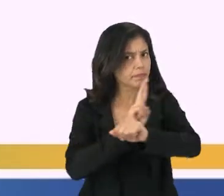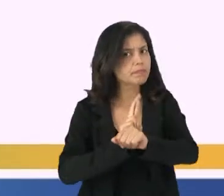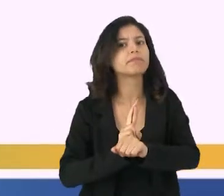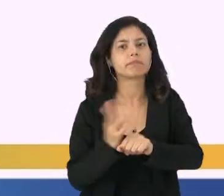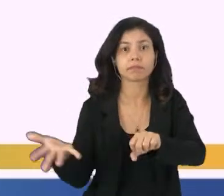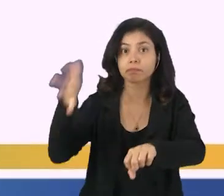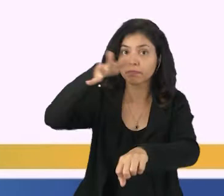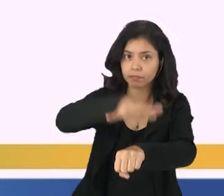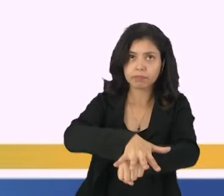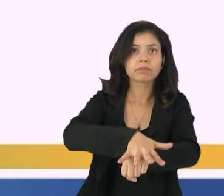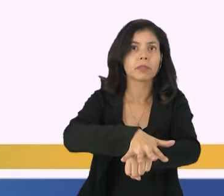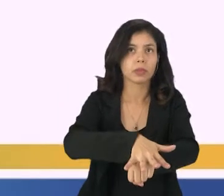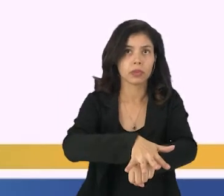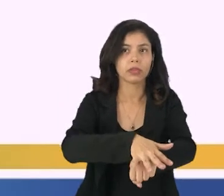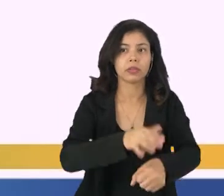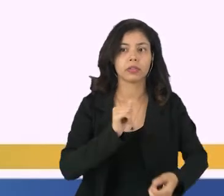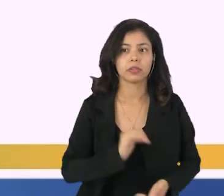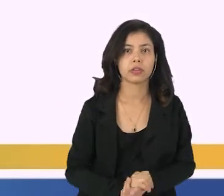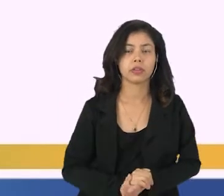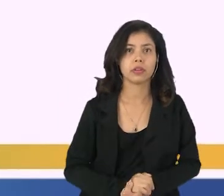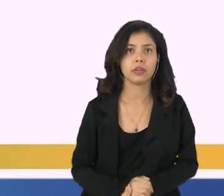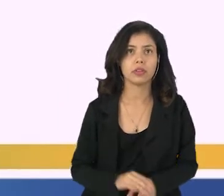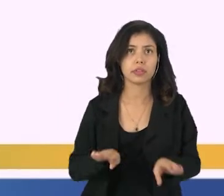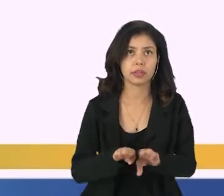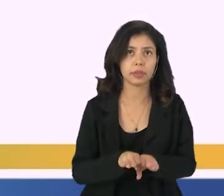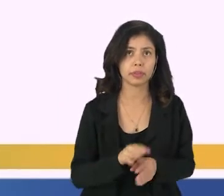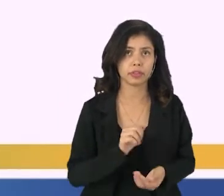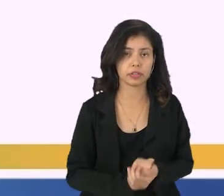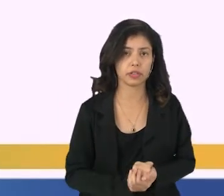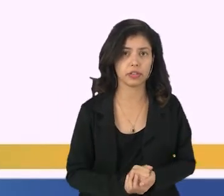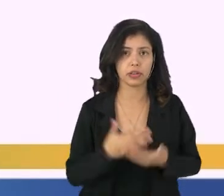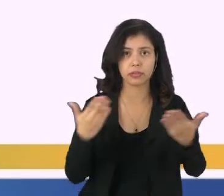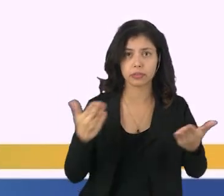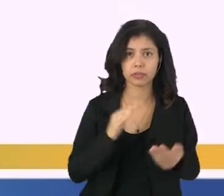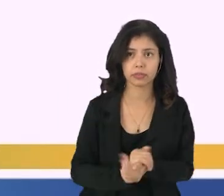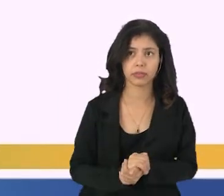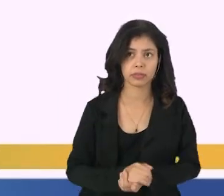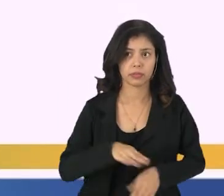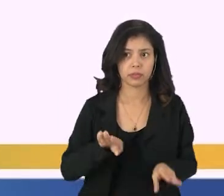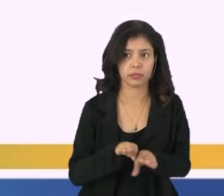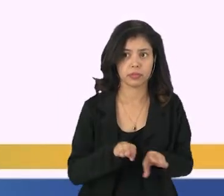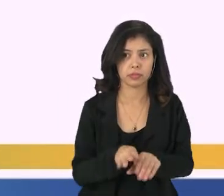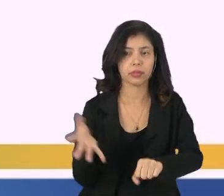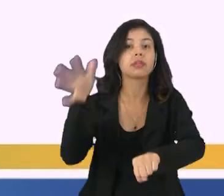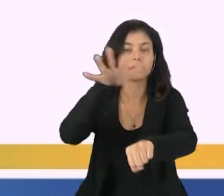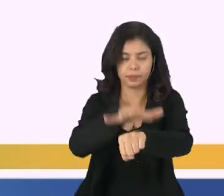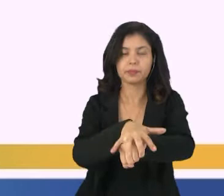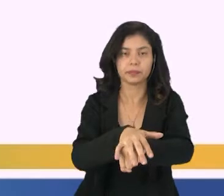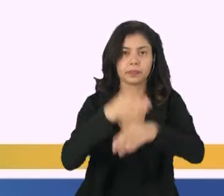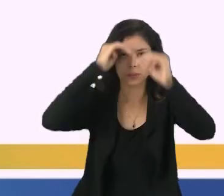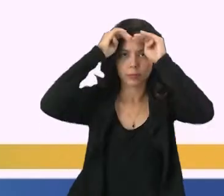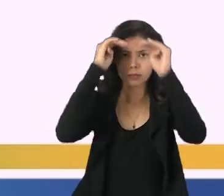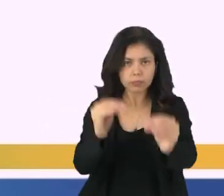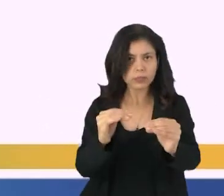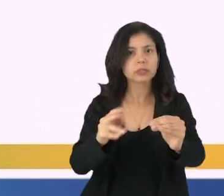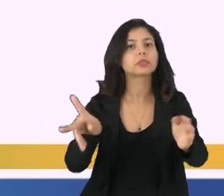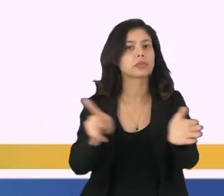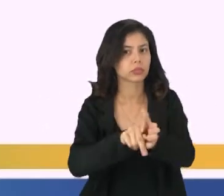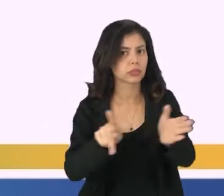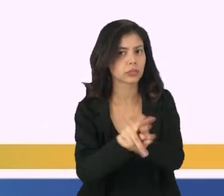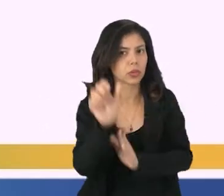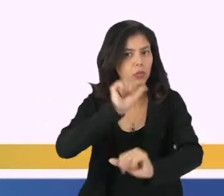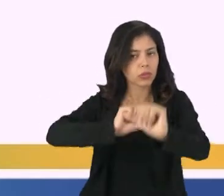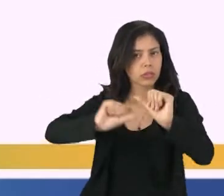da colônia, né? Assim, os súditos portugueses deveriam ser católicos obrigatoriamente, caso